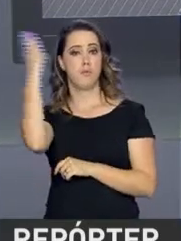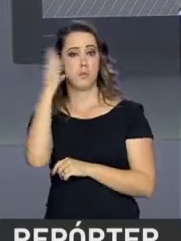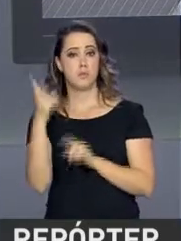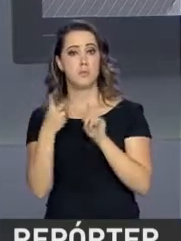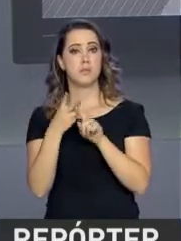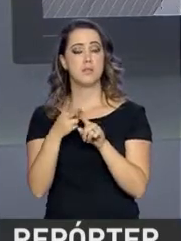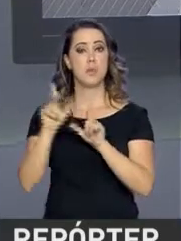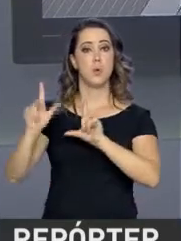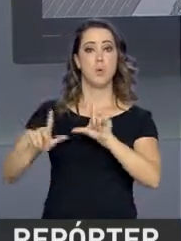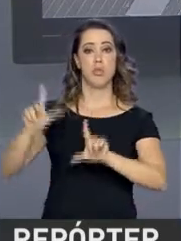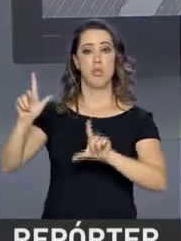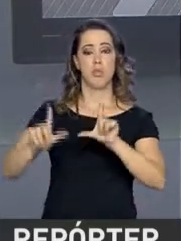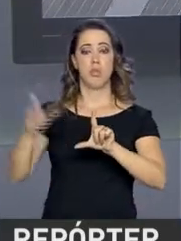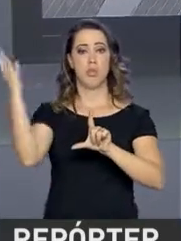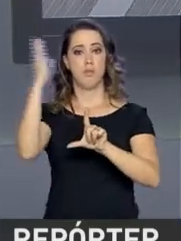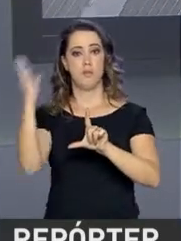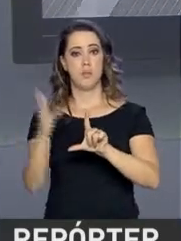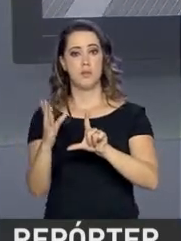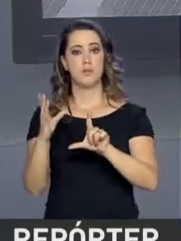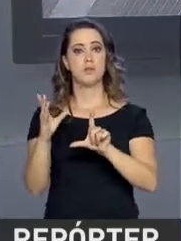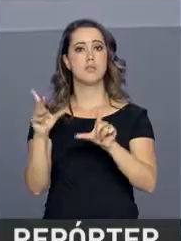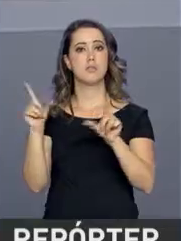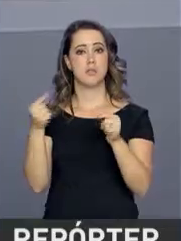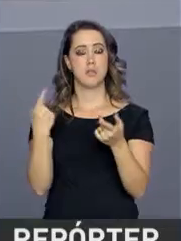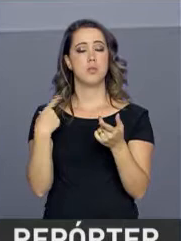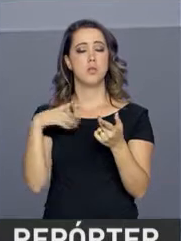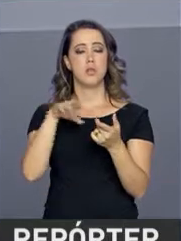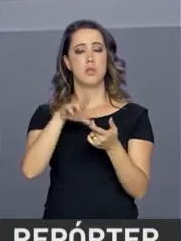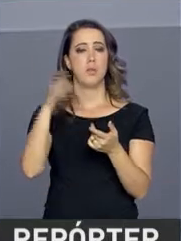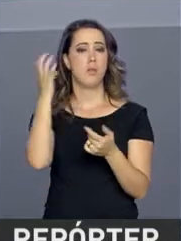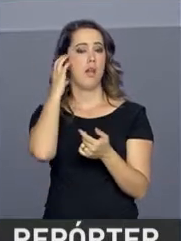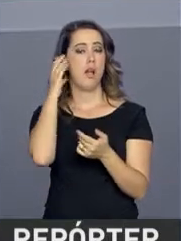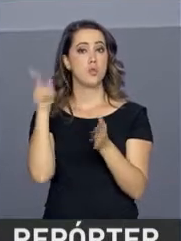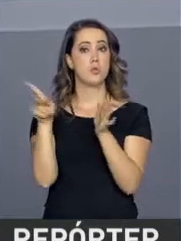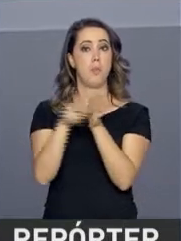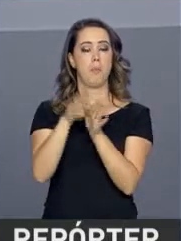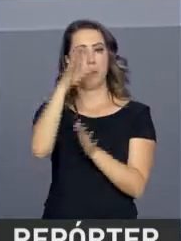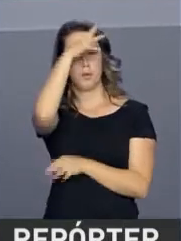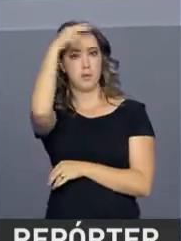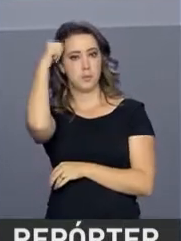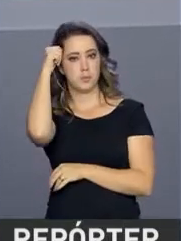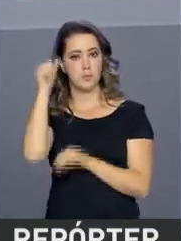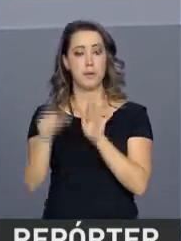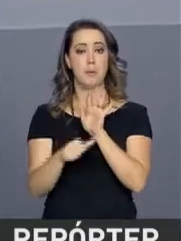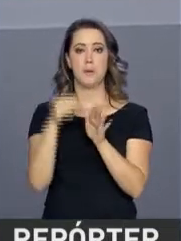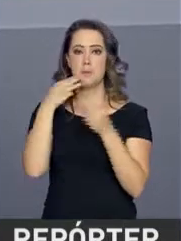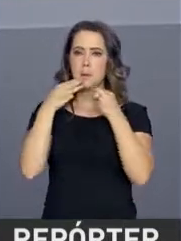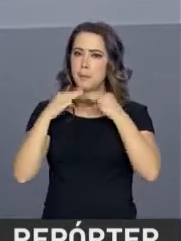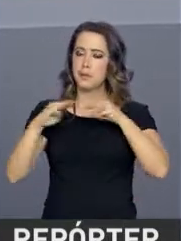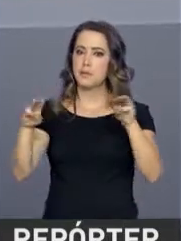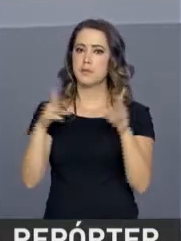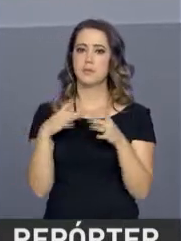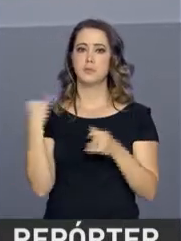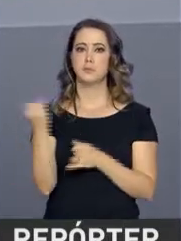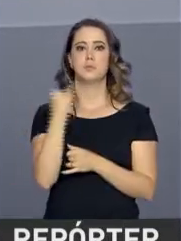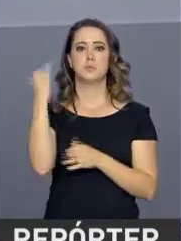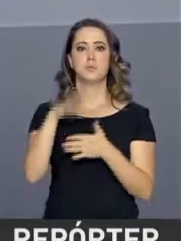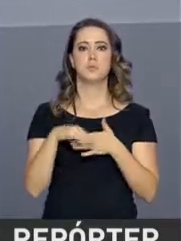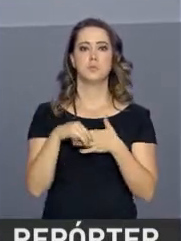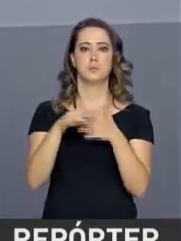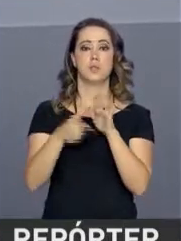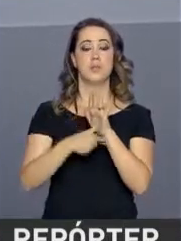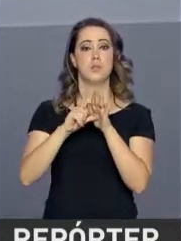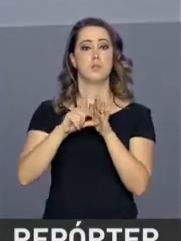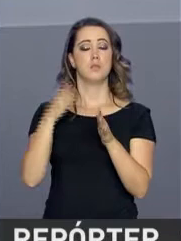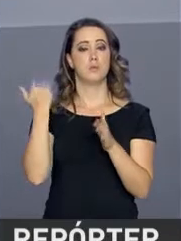brasil ea rádio nacional da amazônia em sua primeira mensagem aos funcionários da casa carola destacou a liderança do